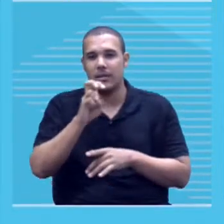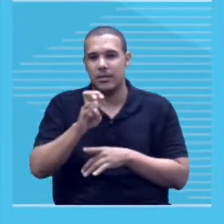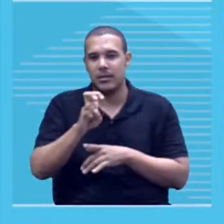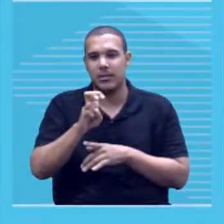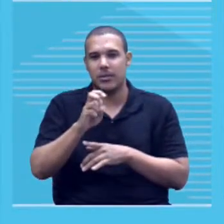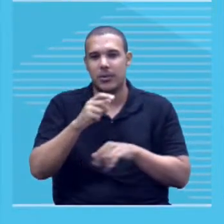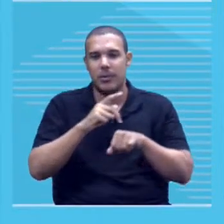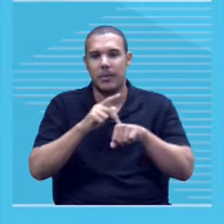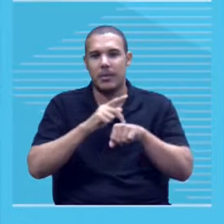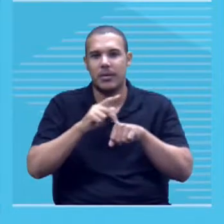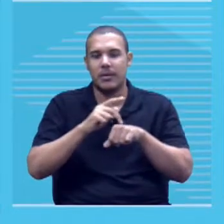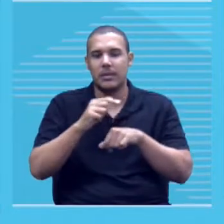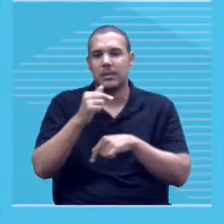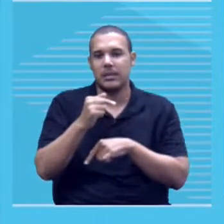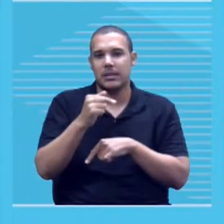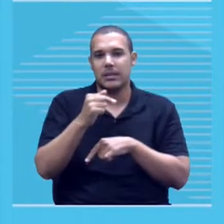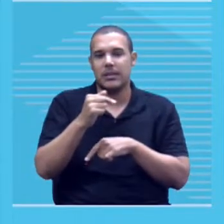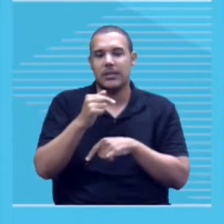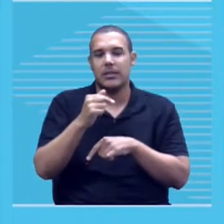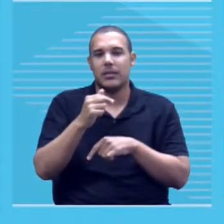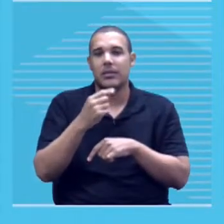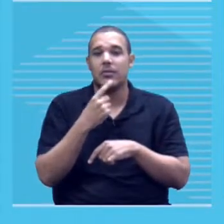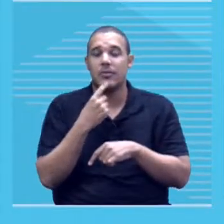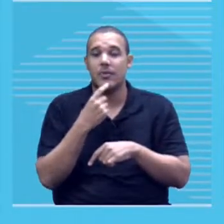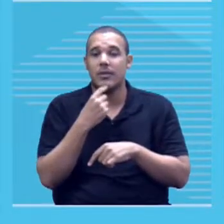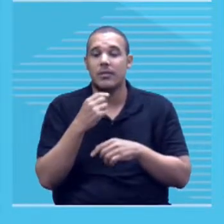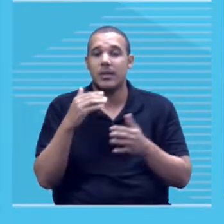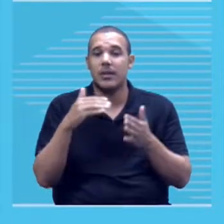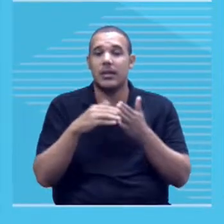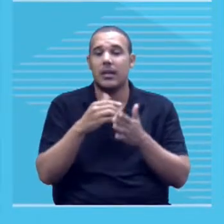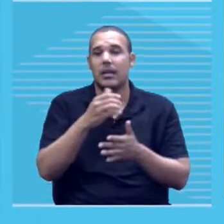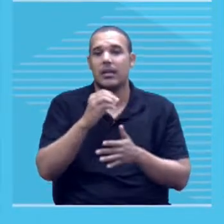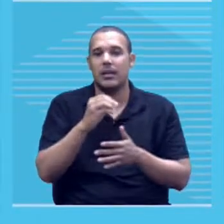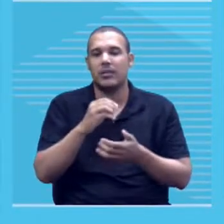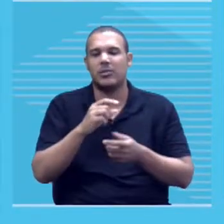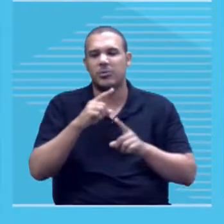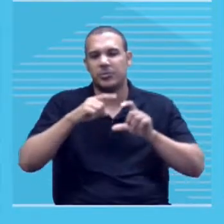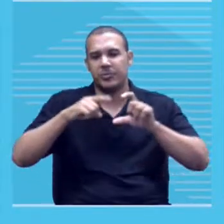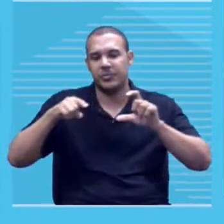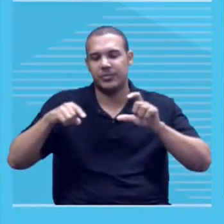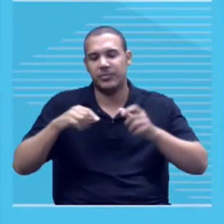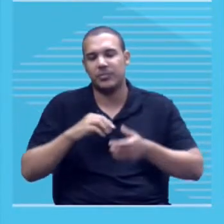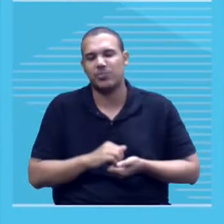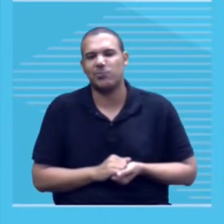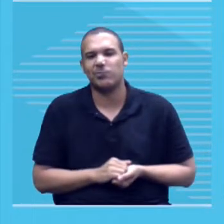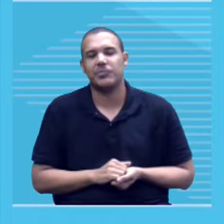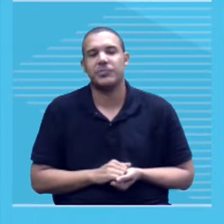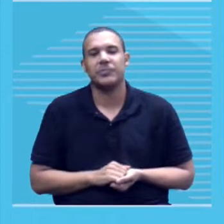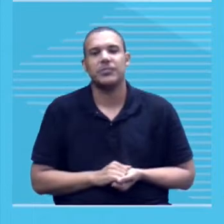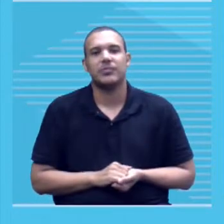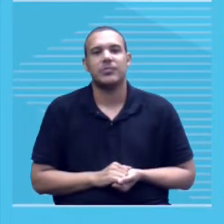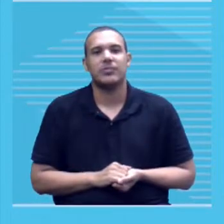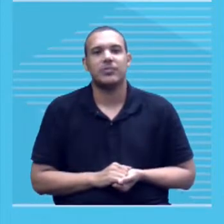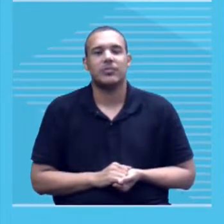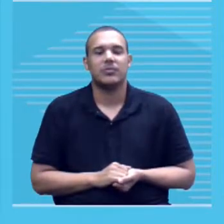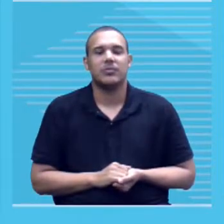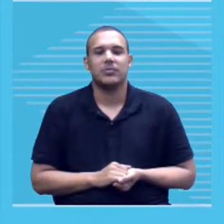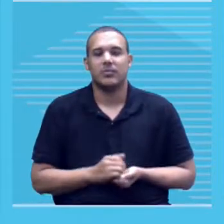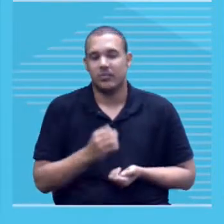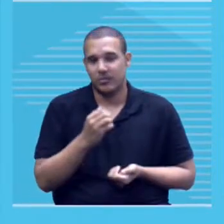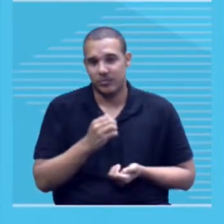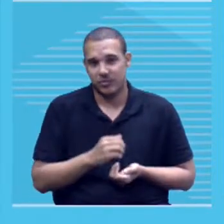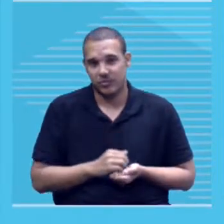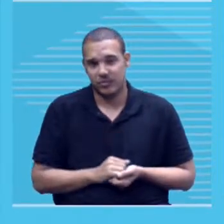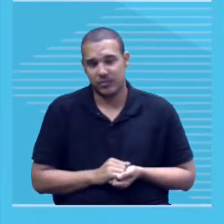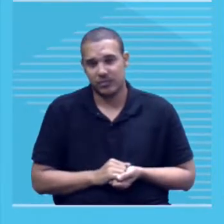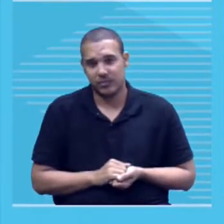um preto, que vai até 7,5, e tem um vermelho, que vai até 10 amperes de corrente. Então, cada fusível com sua situação. E